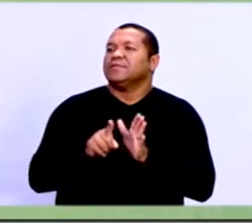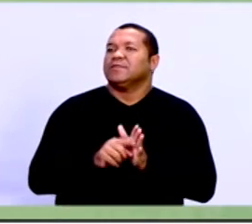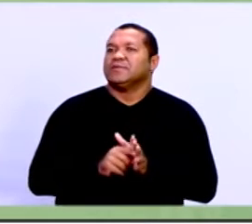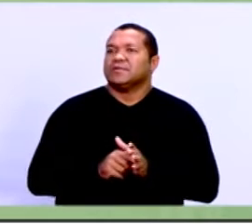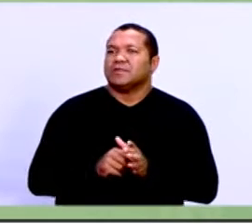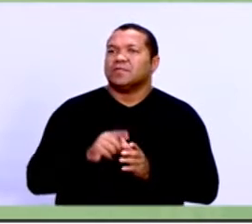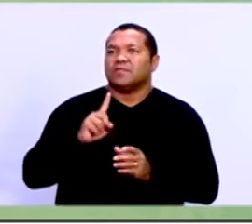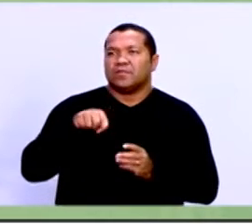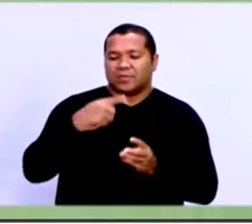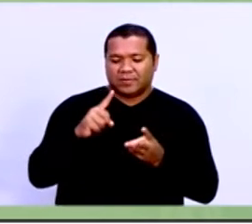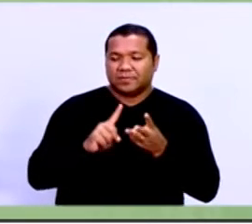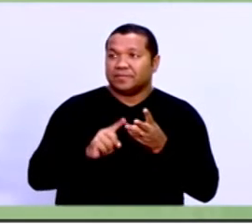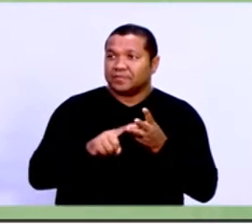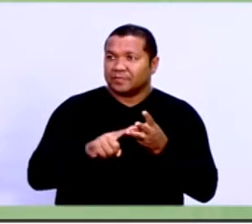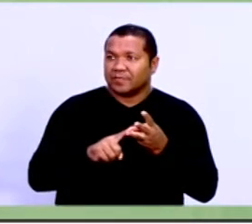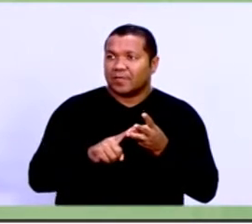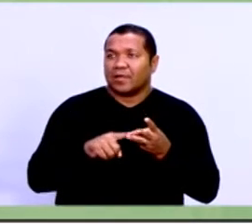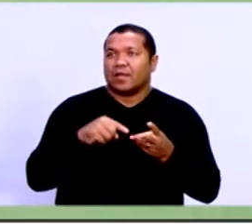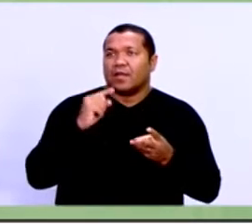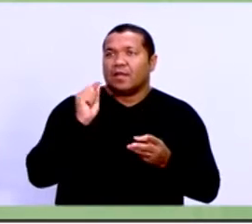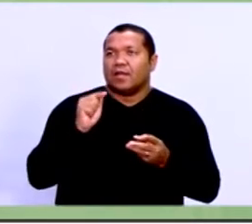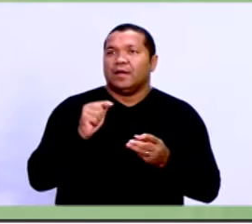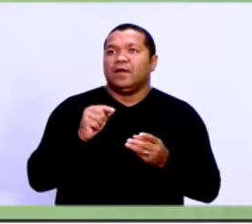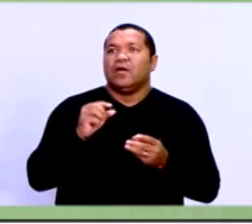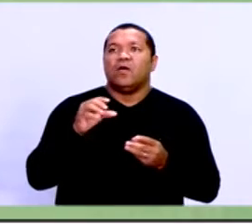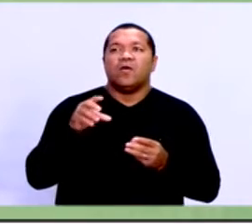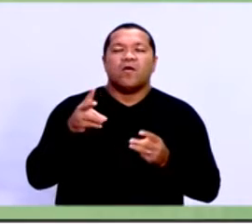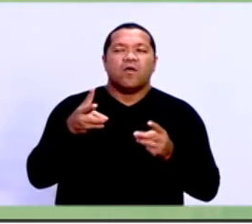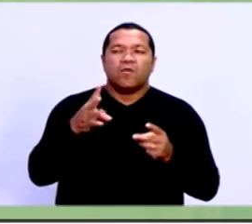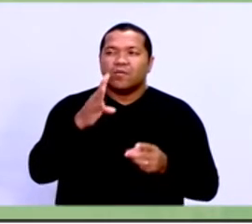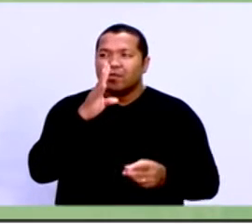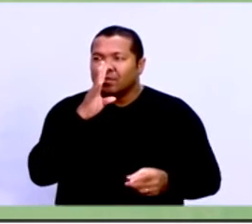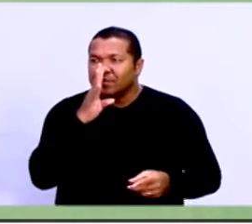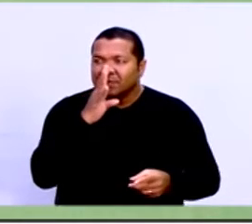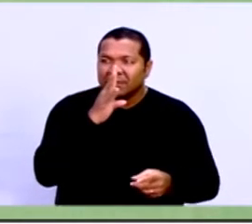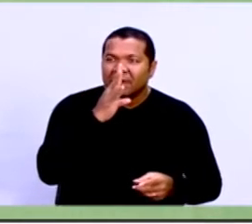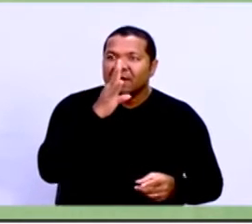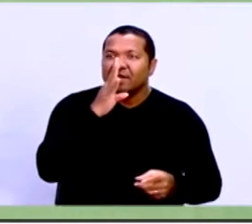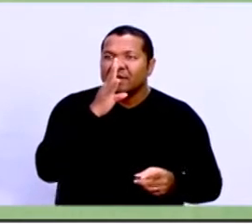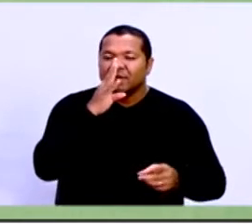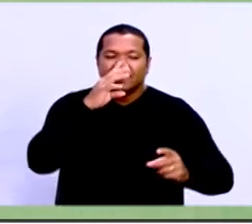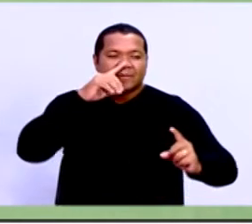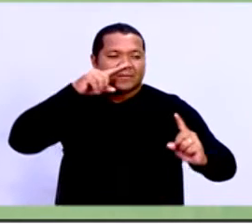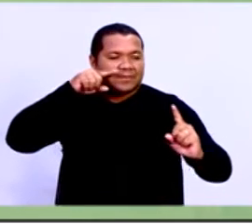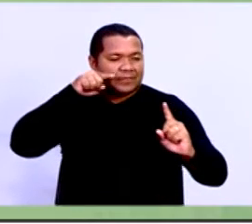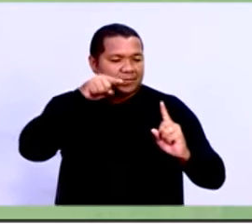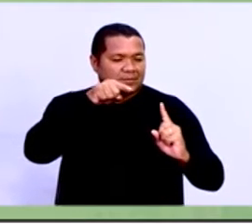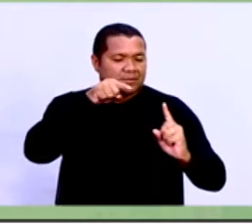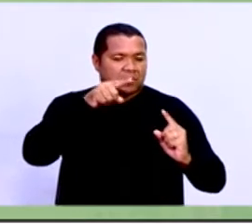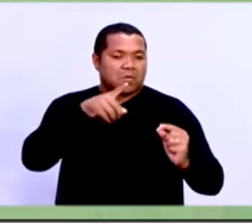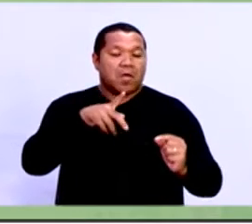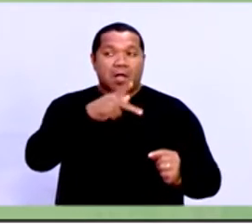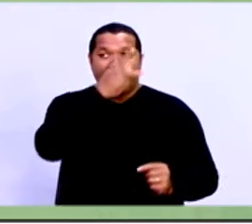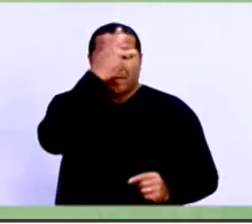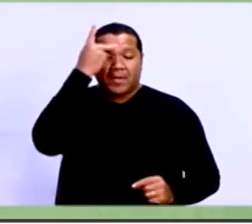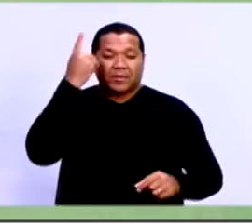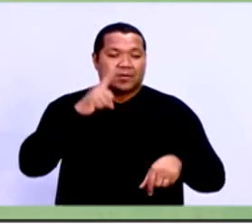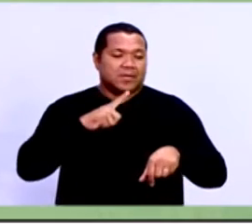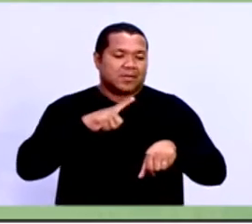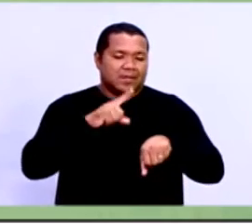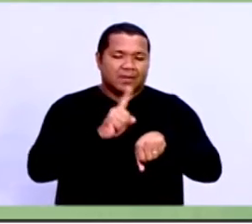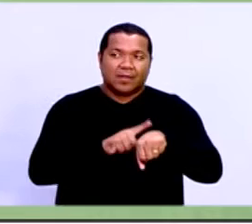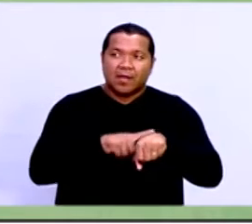técnica utilizada é a observação direta o analista dispõe de tempo